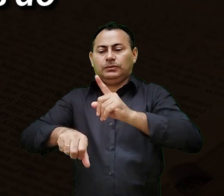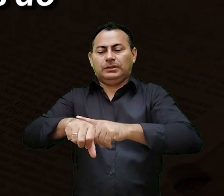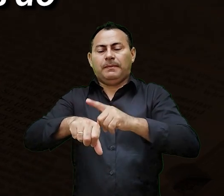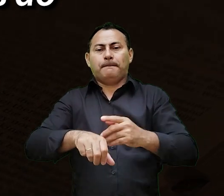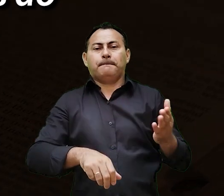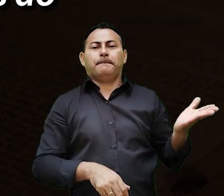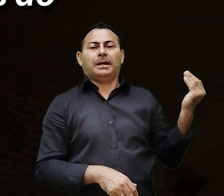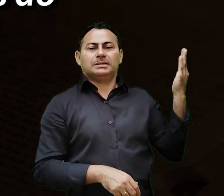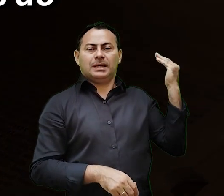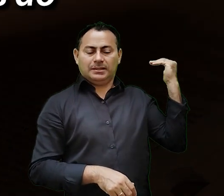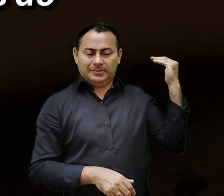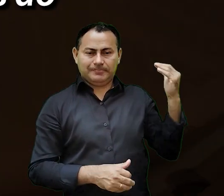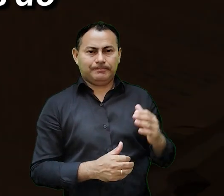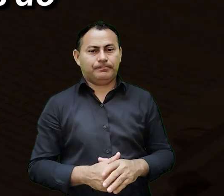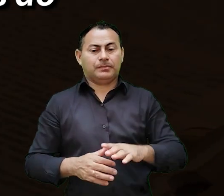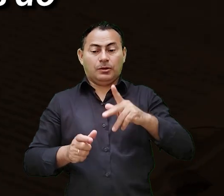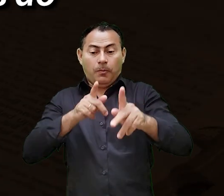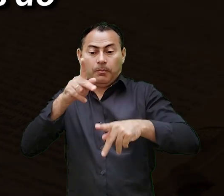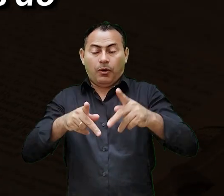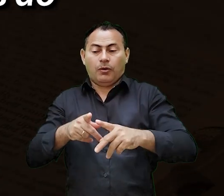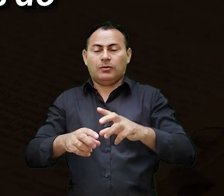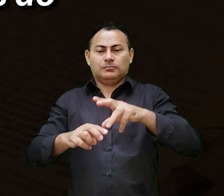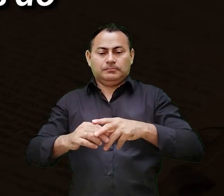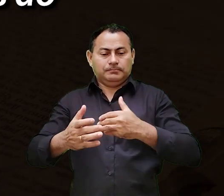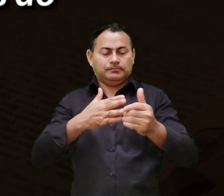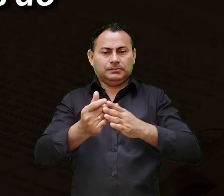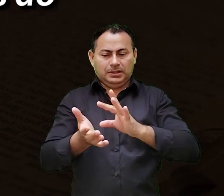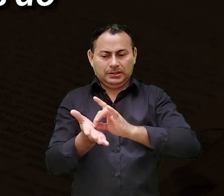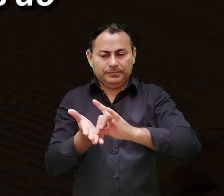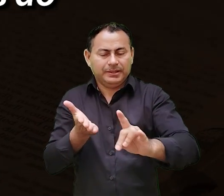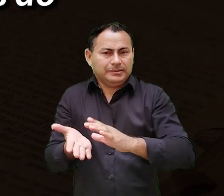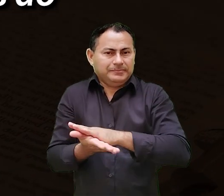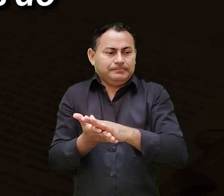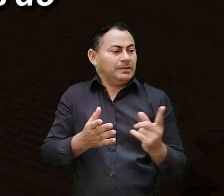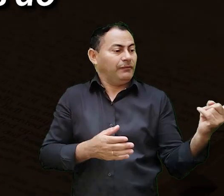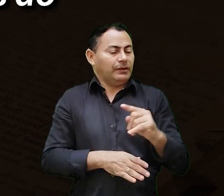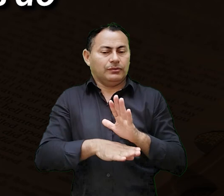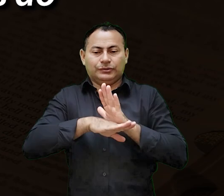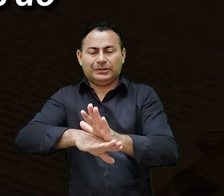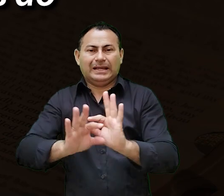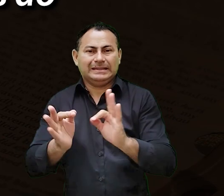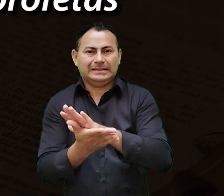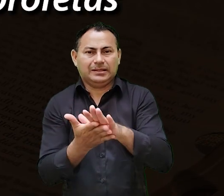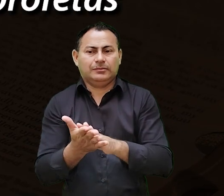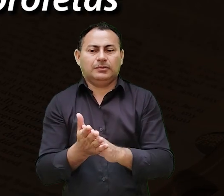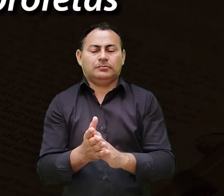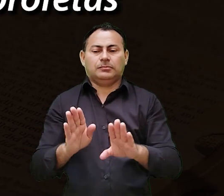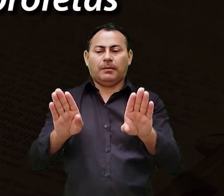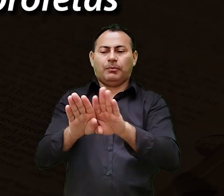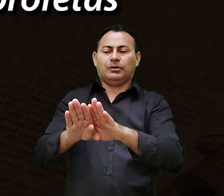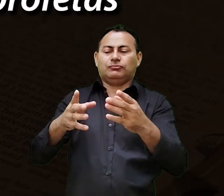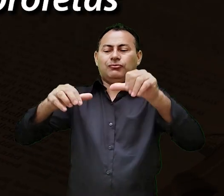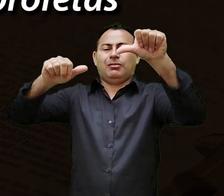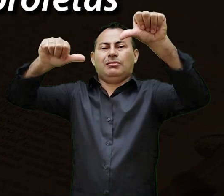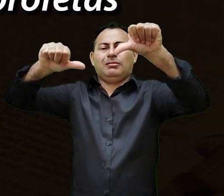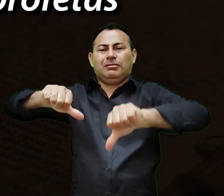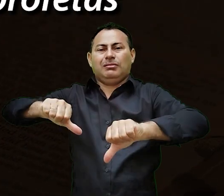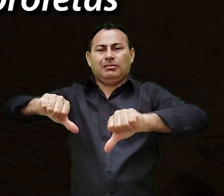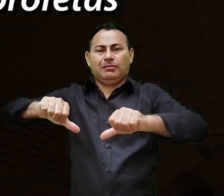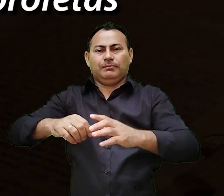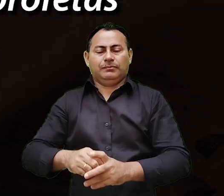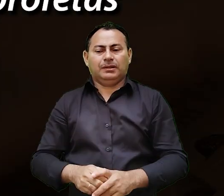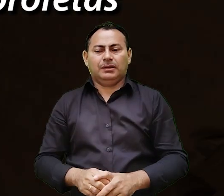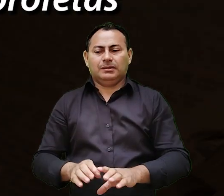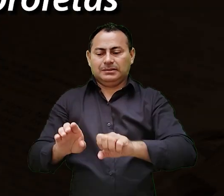pertenciam nos tempos passados. Quando seu povo caiu nas mãos do inimigo, ninguém veio ajudá-la. Suas portas caíram por